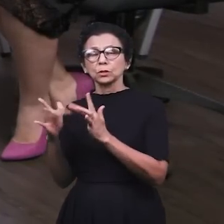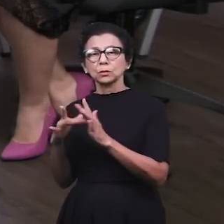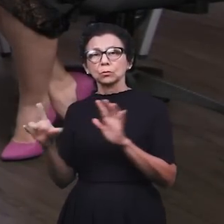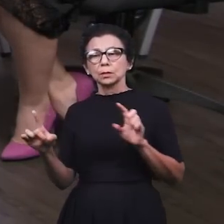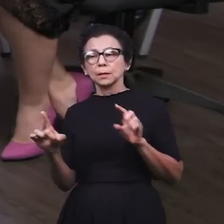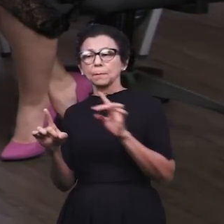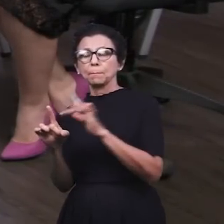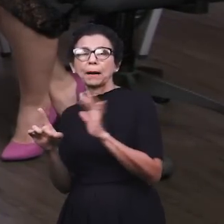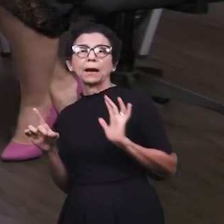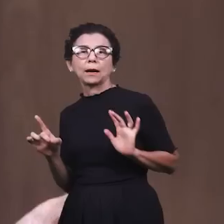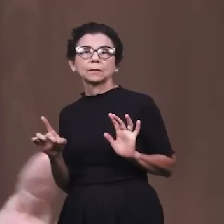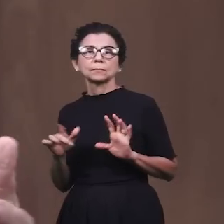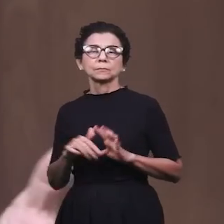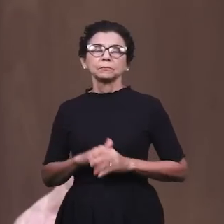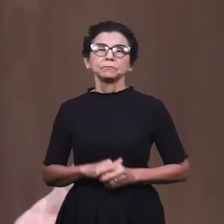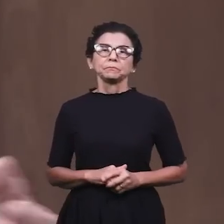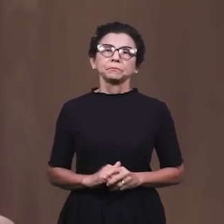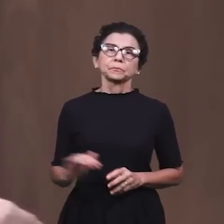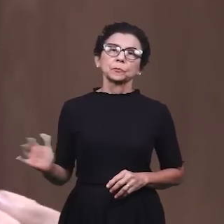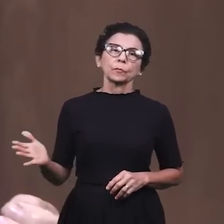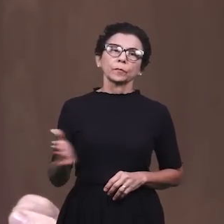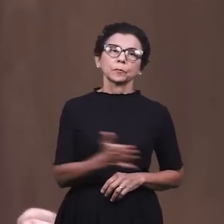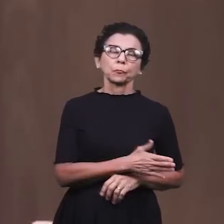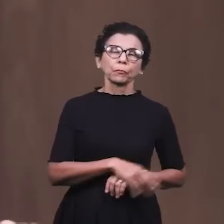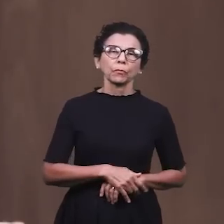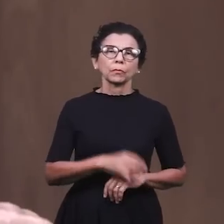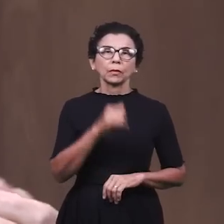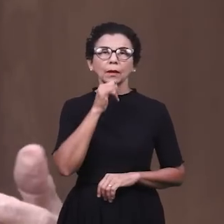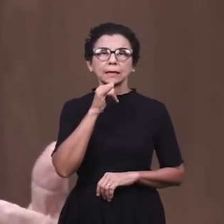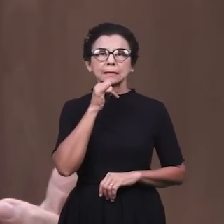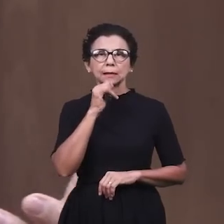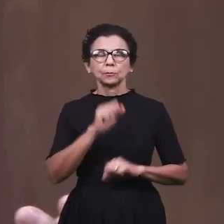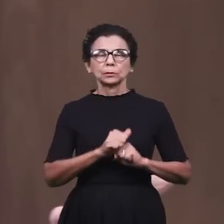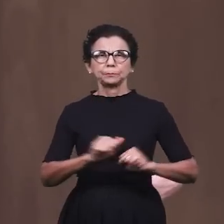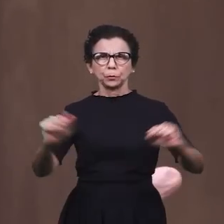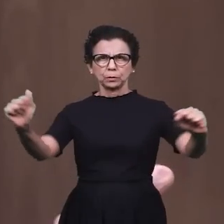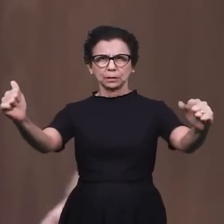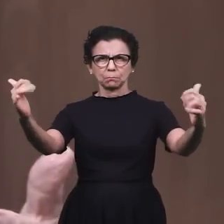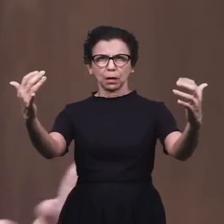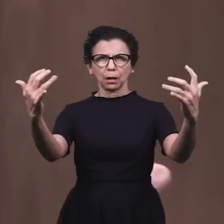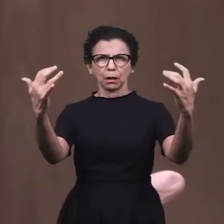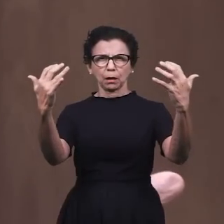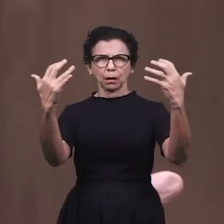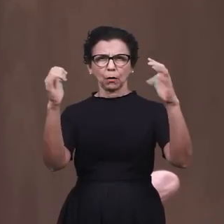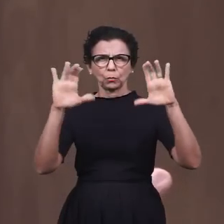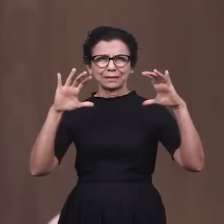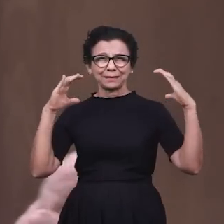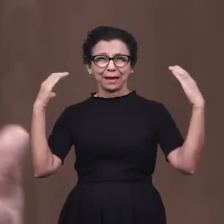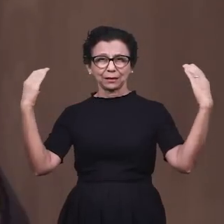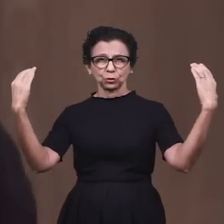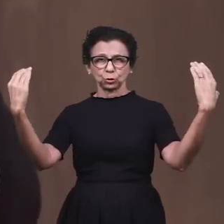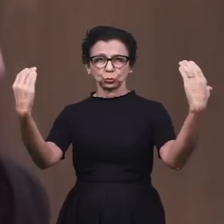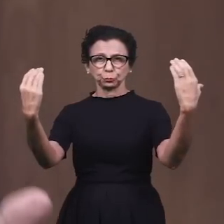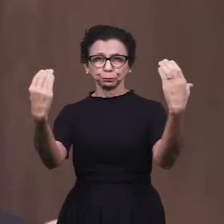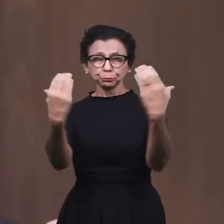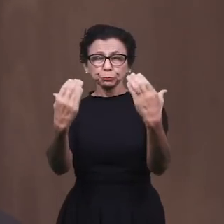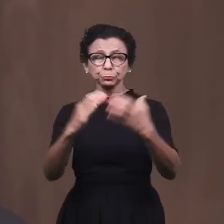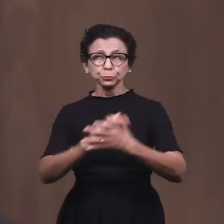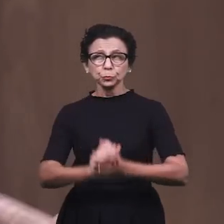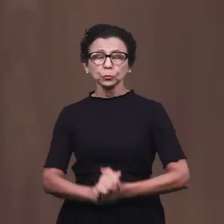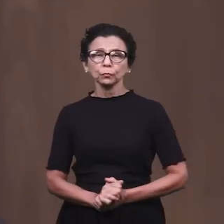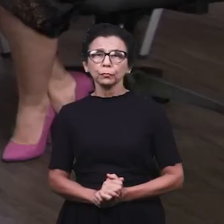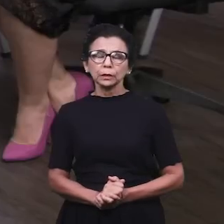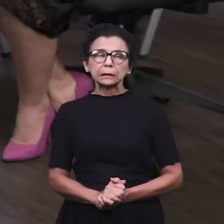pessoas no estádio, e lá no meio o Senhor mostrar um dom de uma pessoa, uma determinada pessoa, que até o detalhe